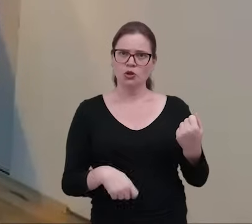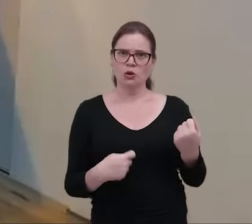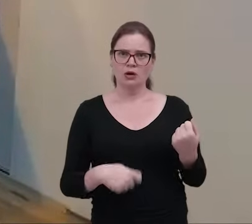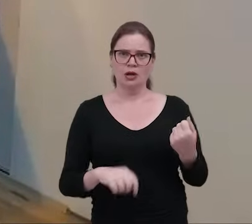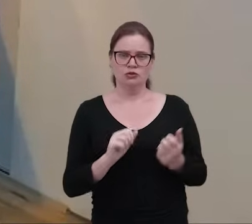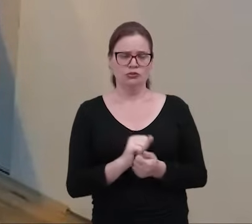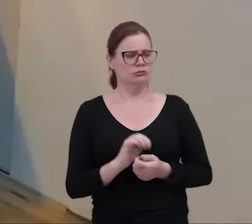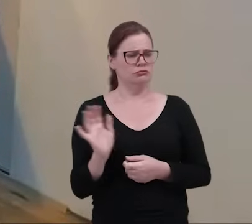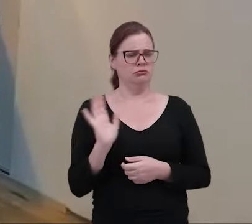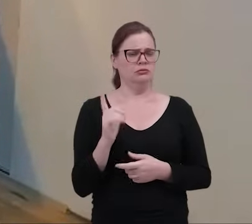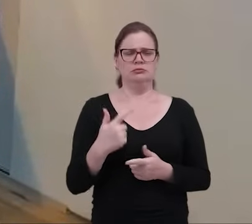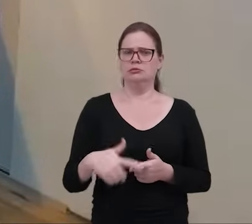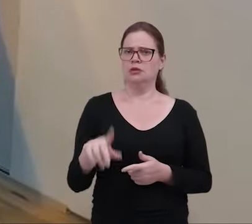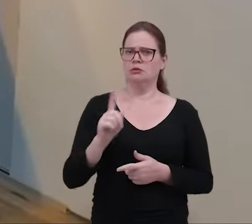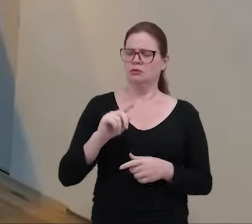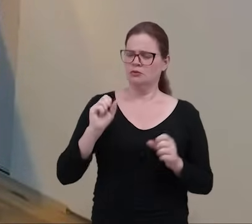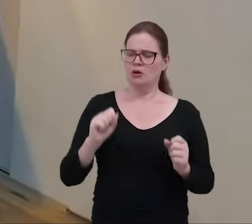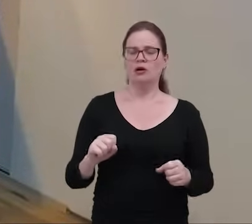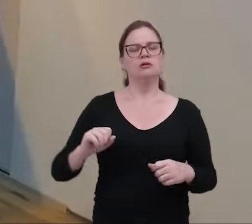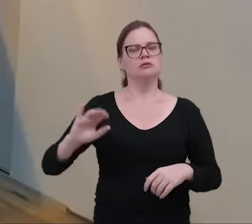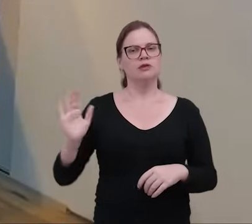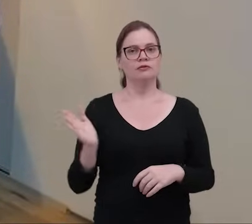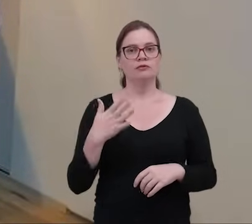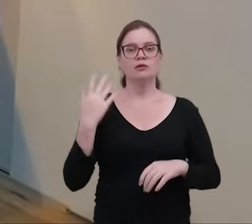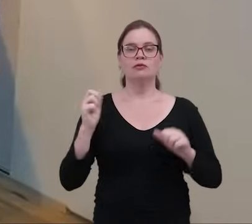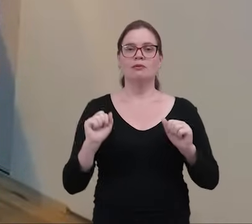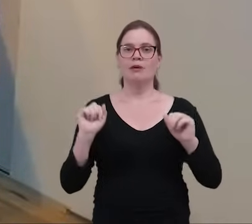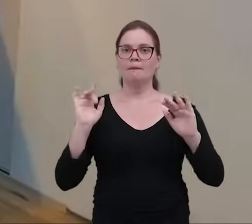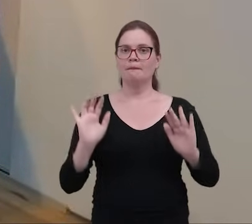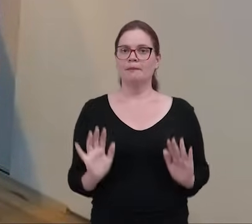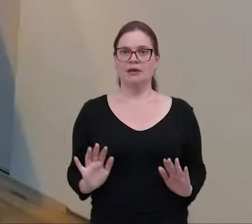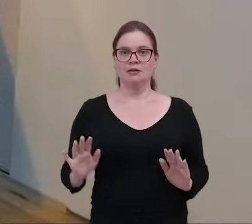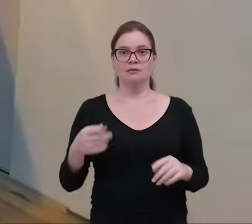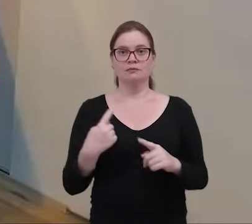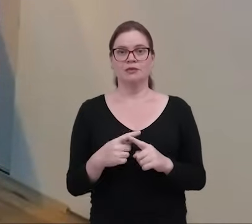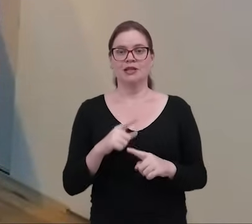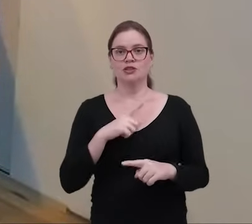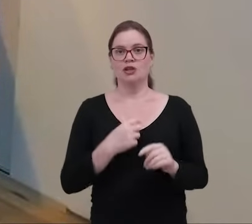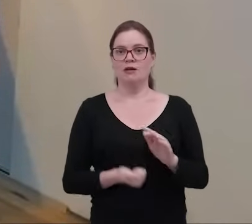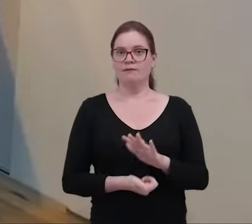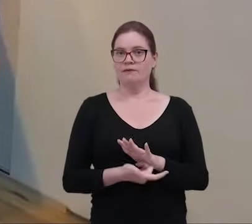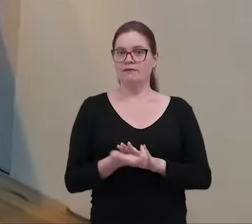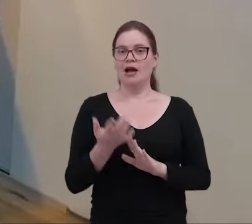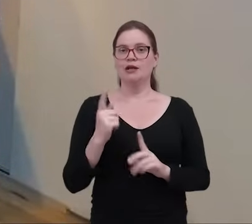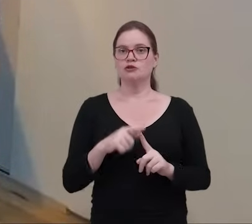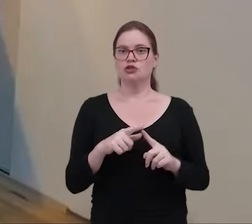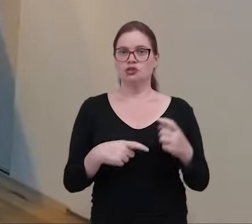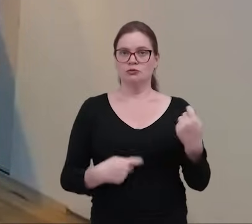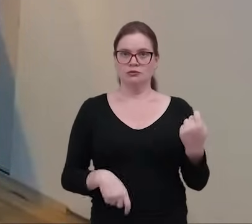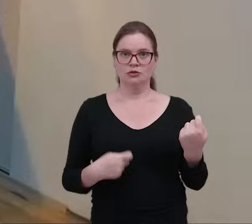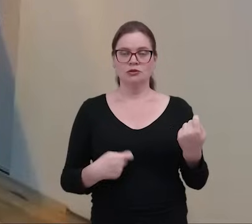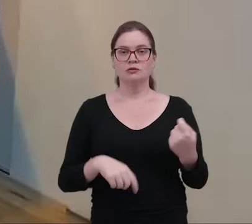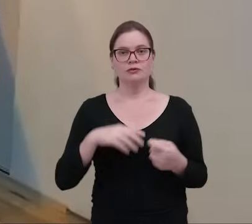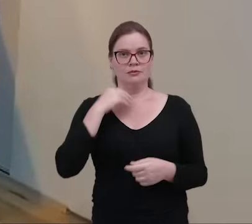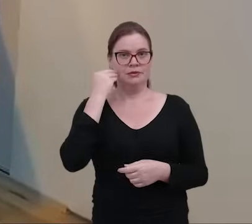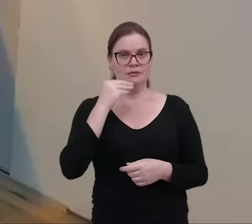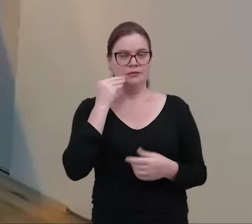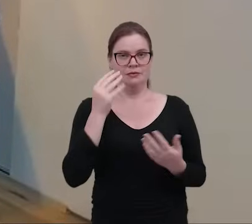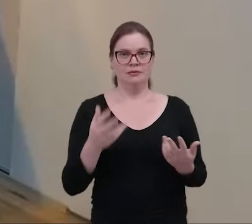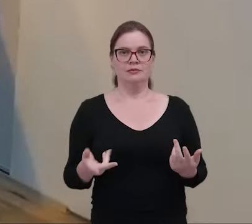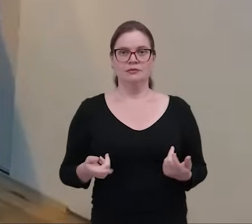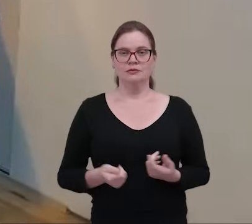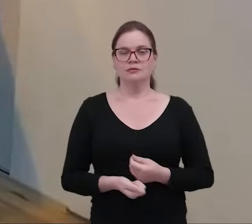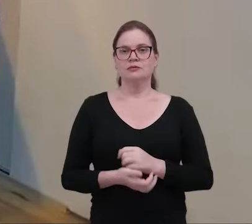tem problema. Então, foi uma bênção muito grande, porque havia vários tipos de instrumentos e foi uma